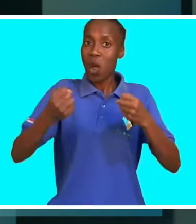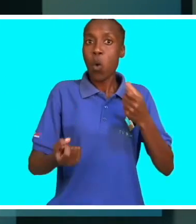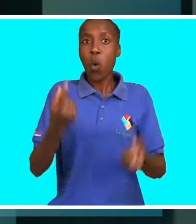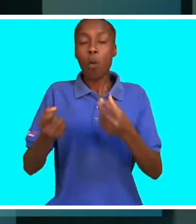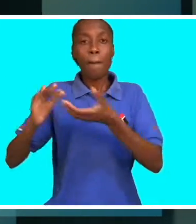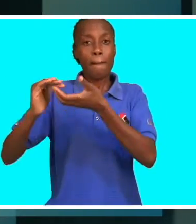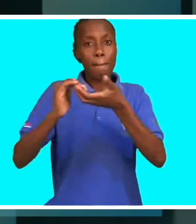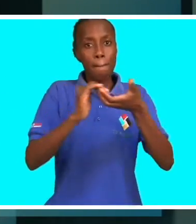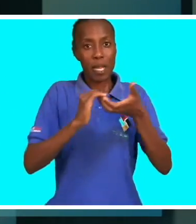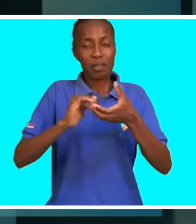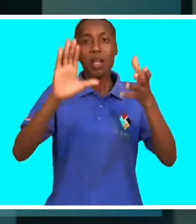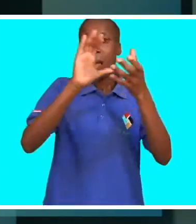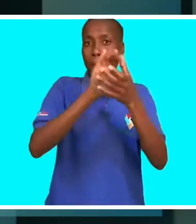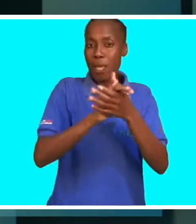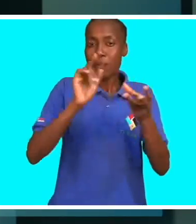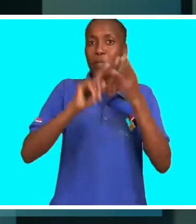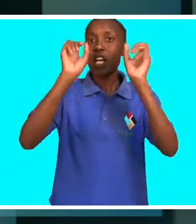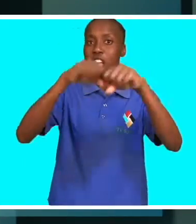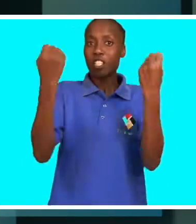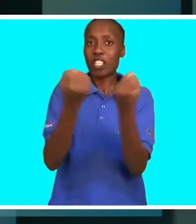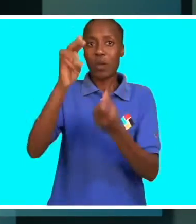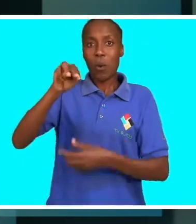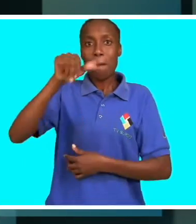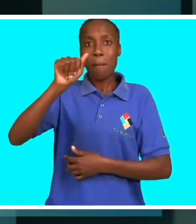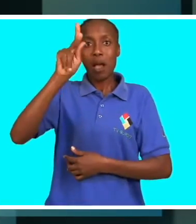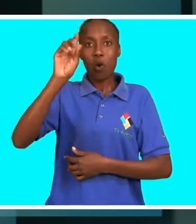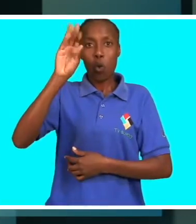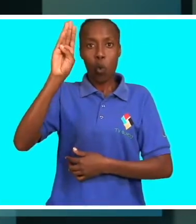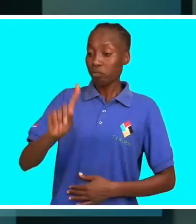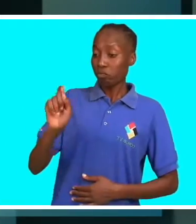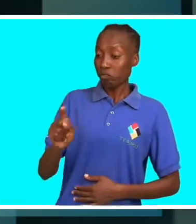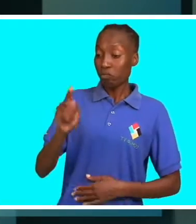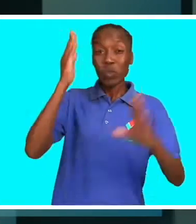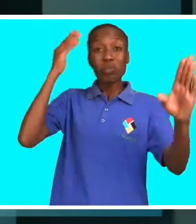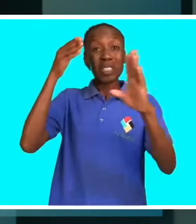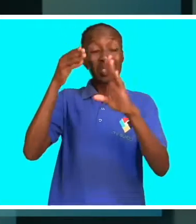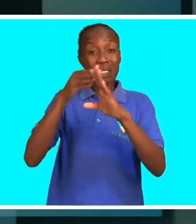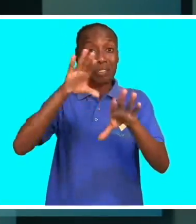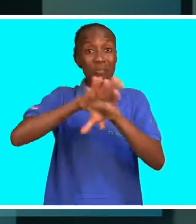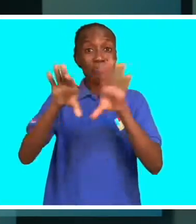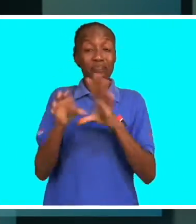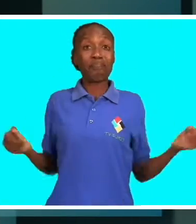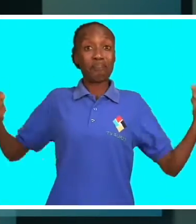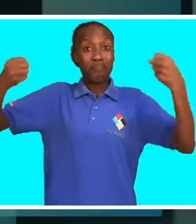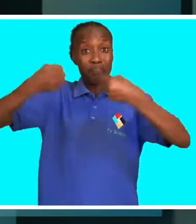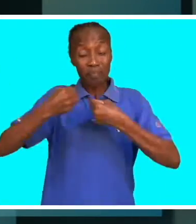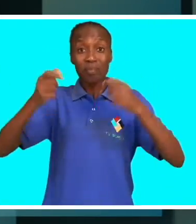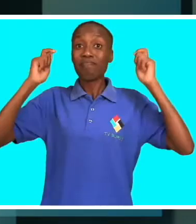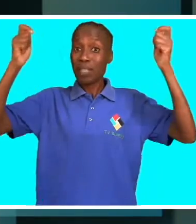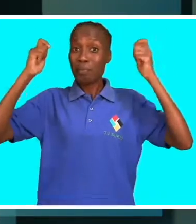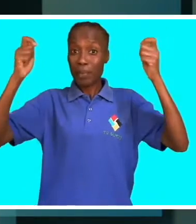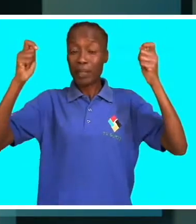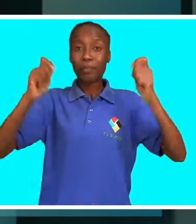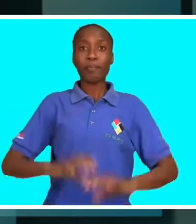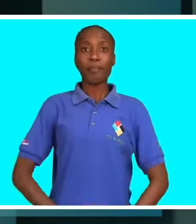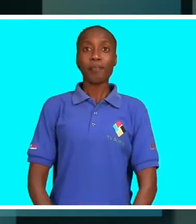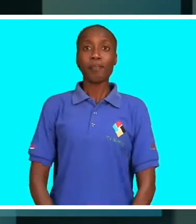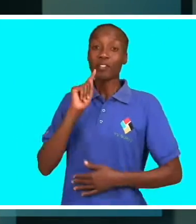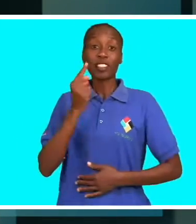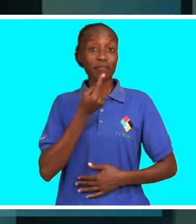Agasalho junto com algumas parcerias de amigos da plataforma Macob. E qual é o objetivo dessa campanha